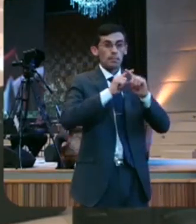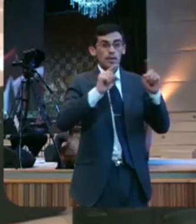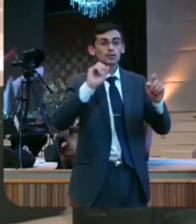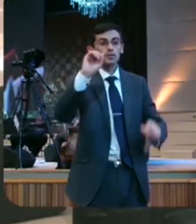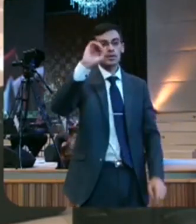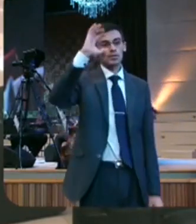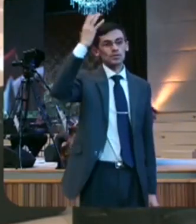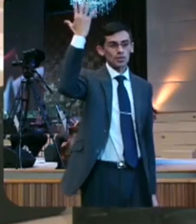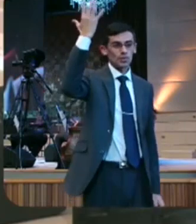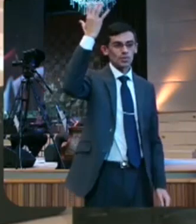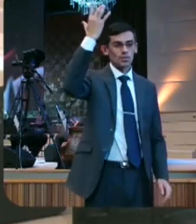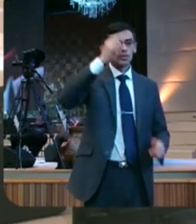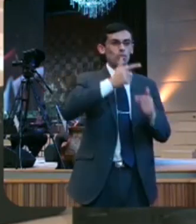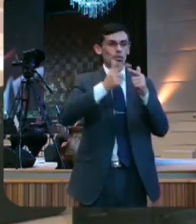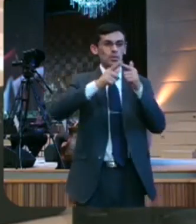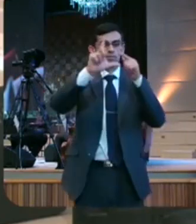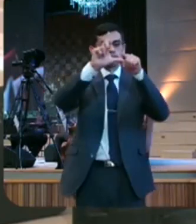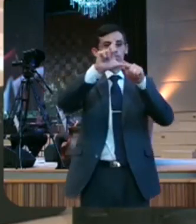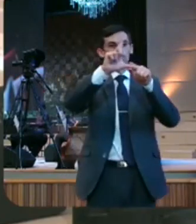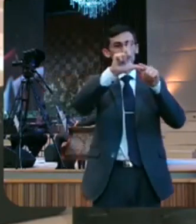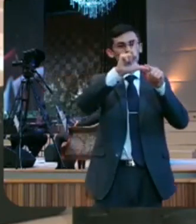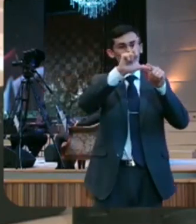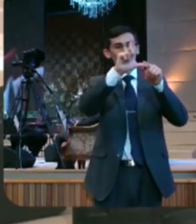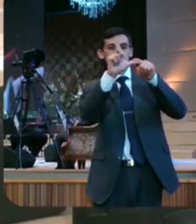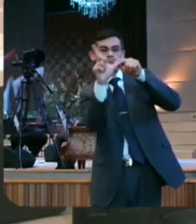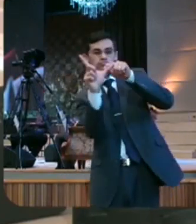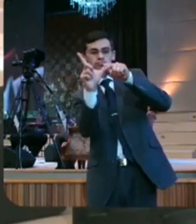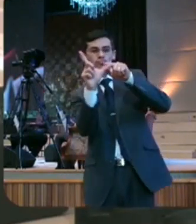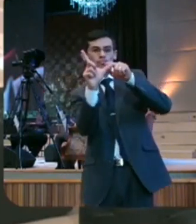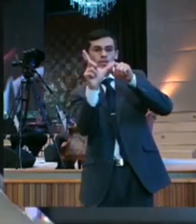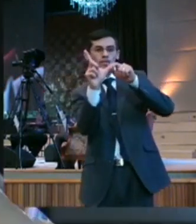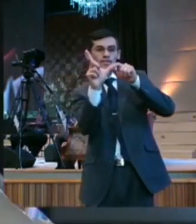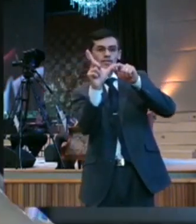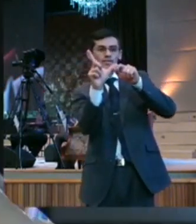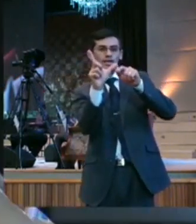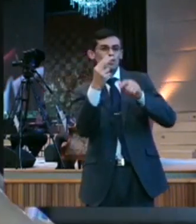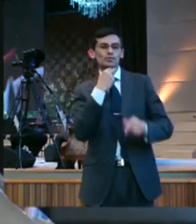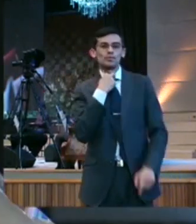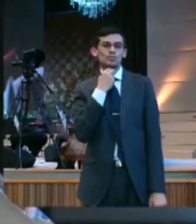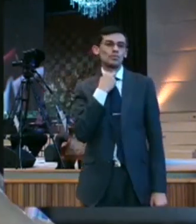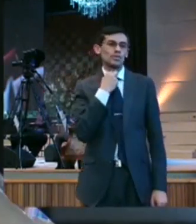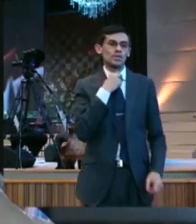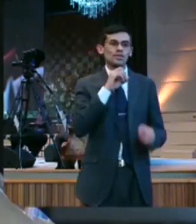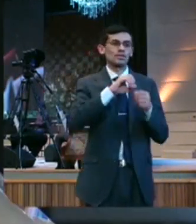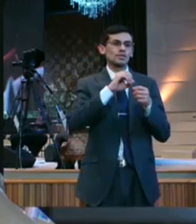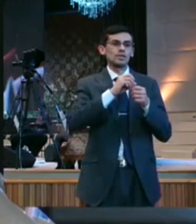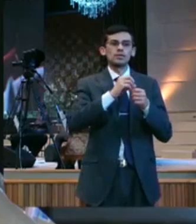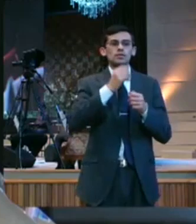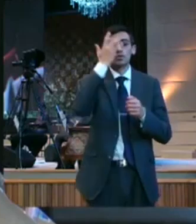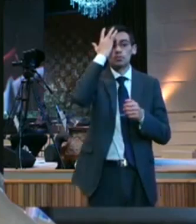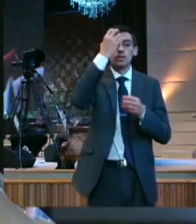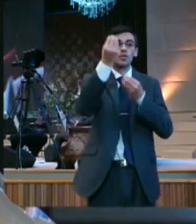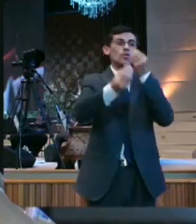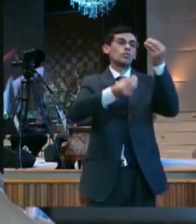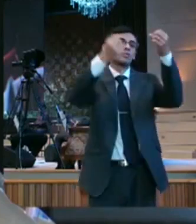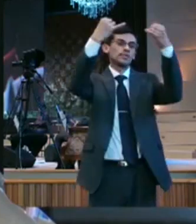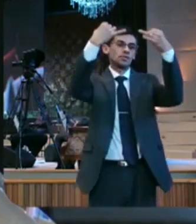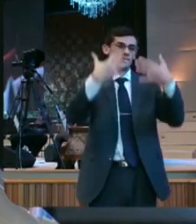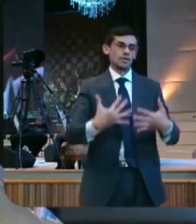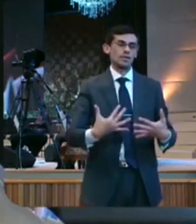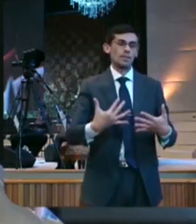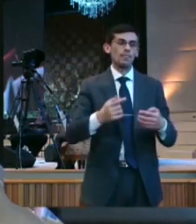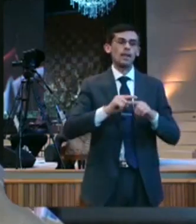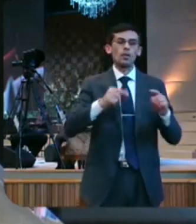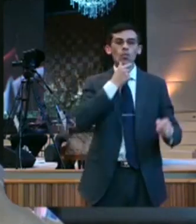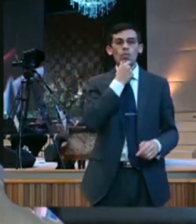Mas a nossa máquina, sem que ninguém se machucasse, tombou para trás. E ele não sabia explicar como. E